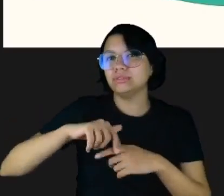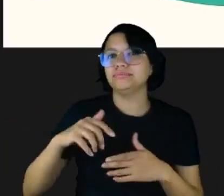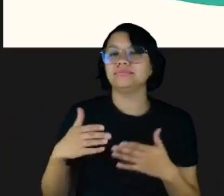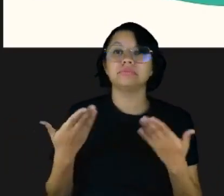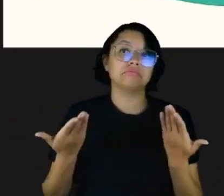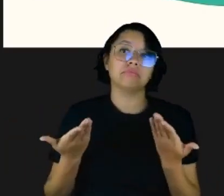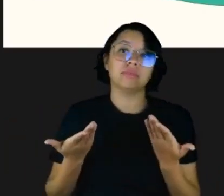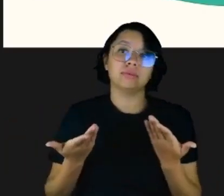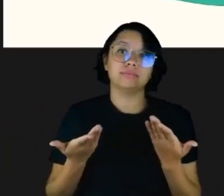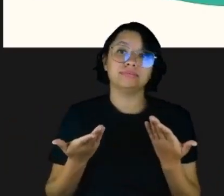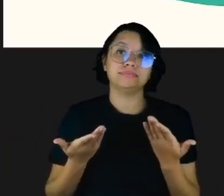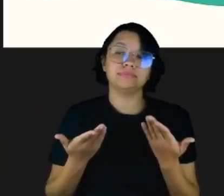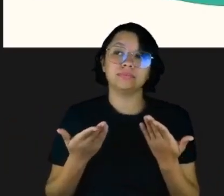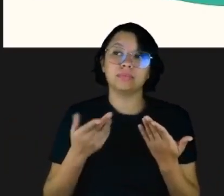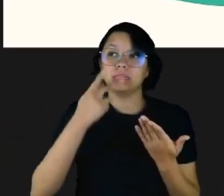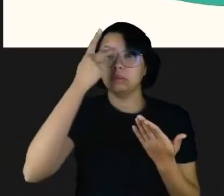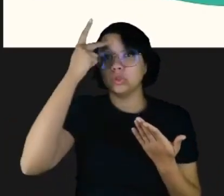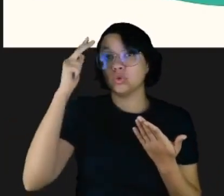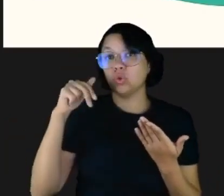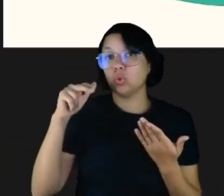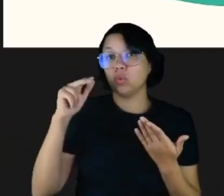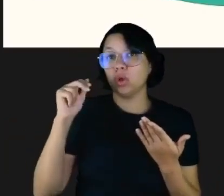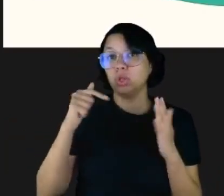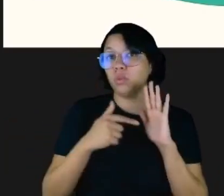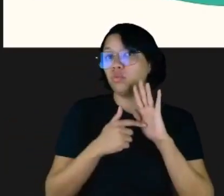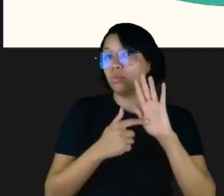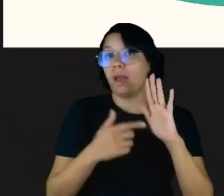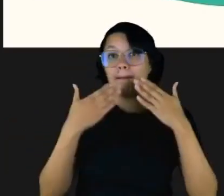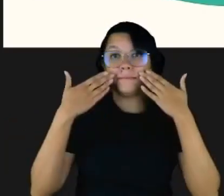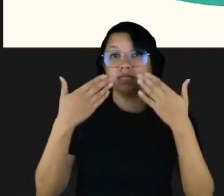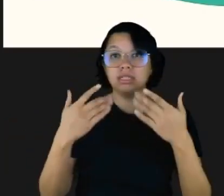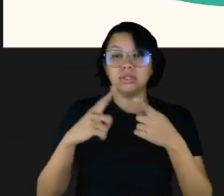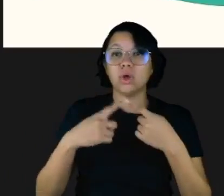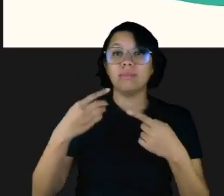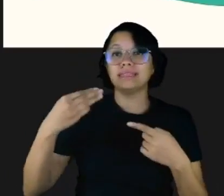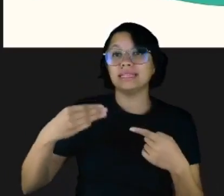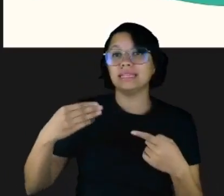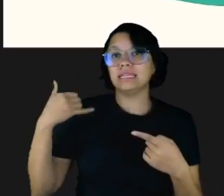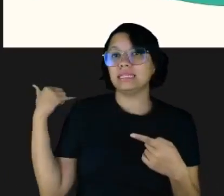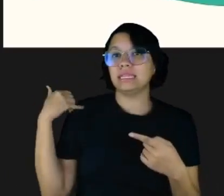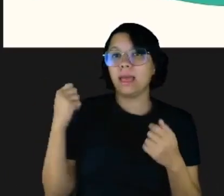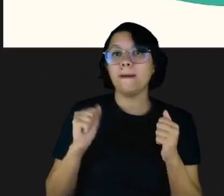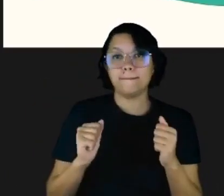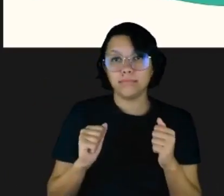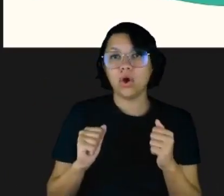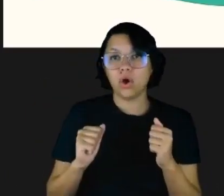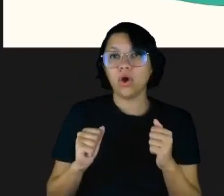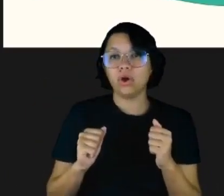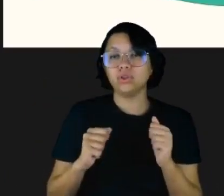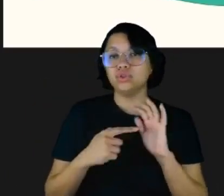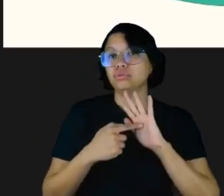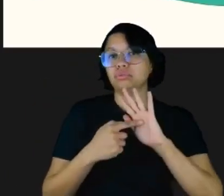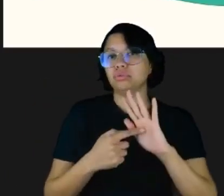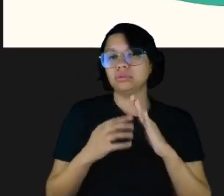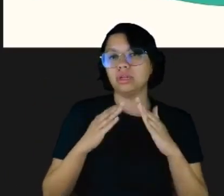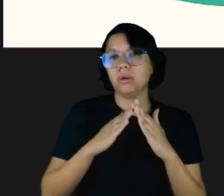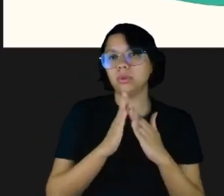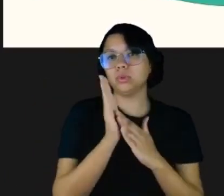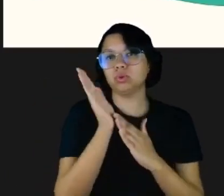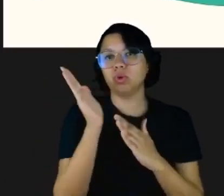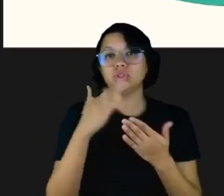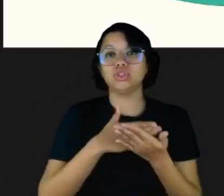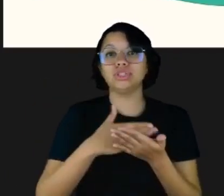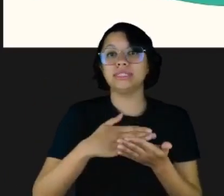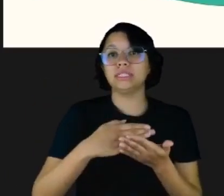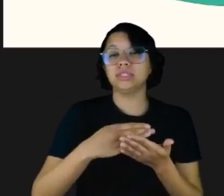às vezes a pessoa nunca manifestou, mas na terceira idade ela pode manifestar alguma psicose de início tardio. Então, a